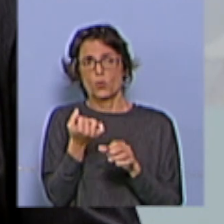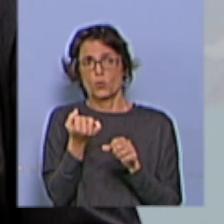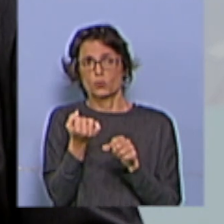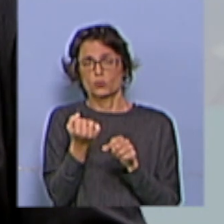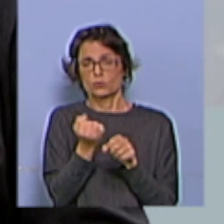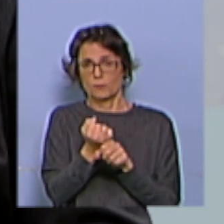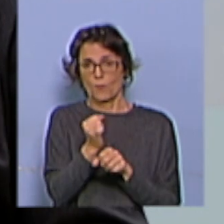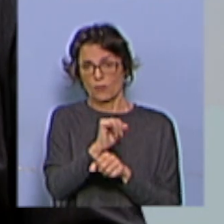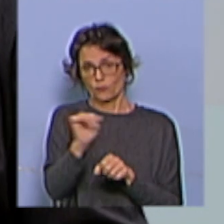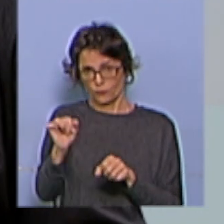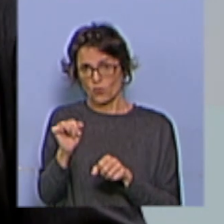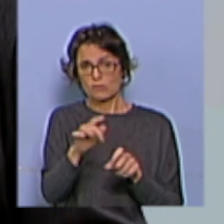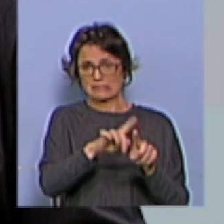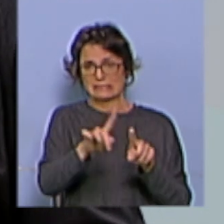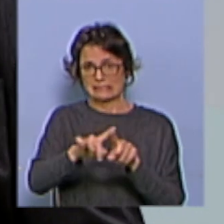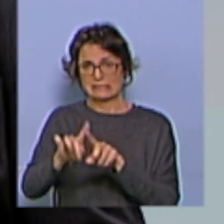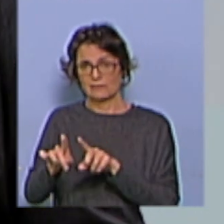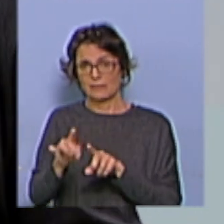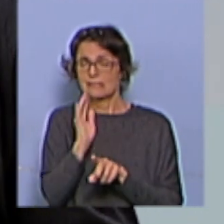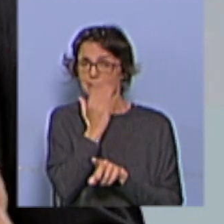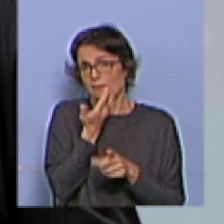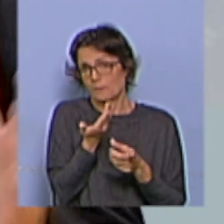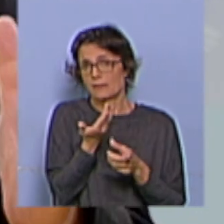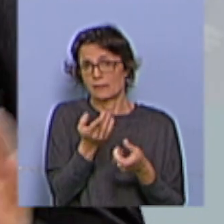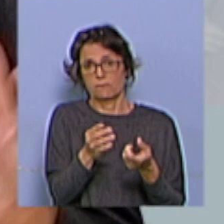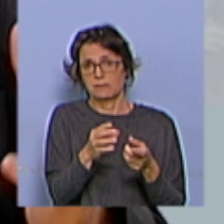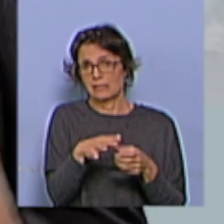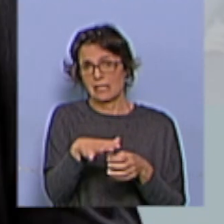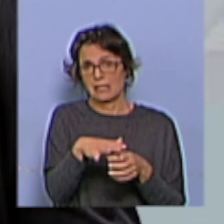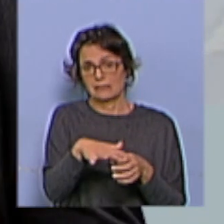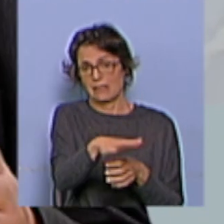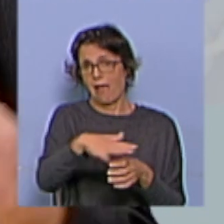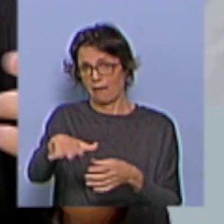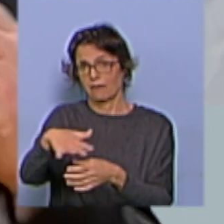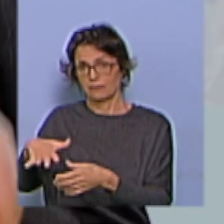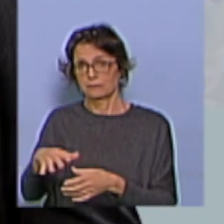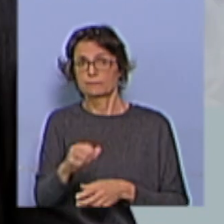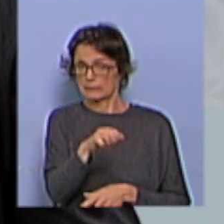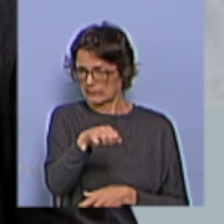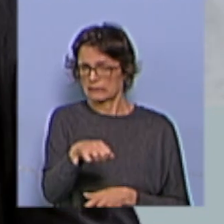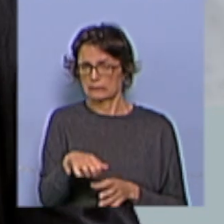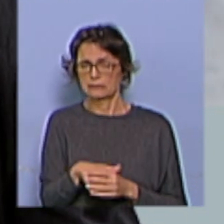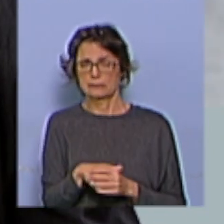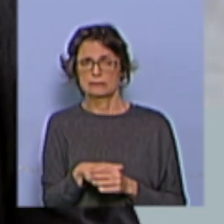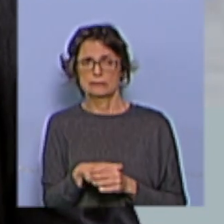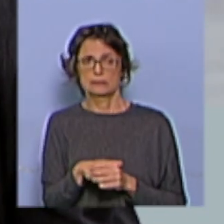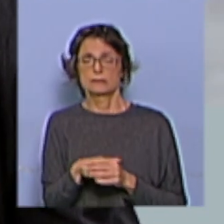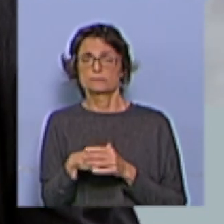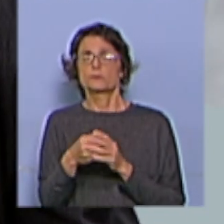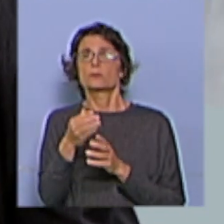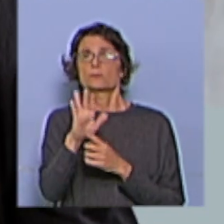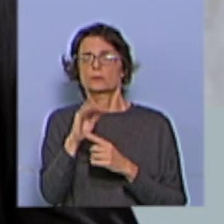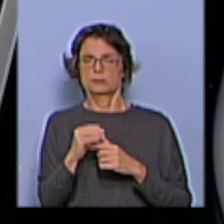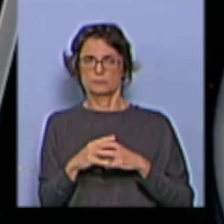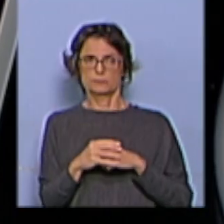quanto diferenciado, consoante a unidade onde estavam. Sim, bastante diferenciado. Em primeiro lugar, e voltando um bocadinho atrás, por exemplo, nós vemos-nos